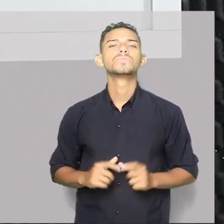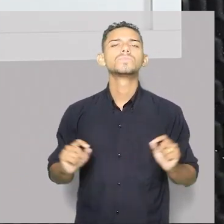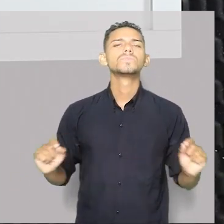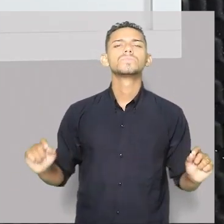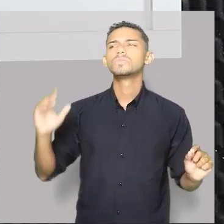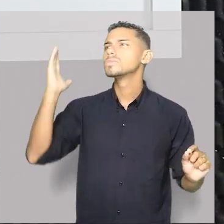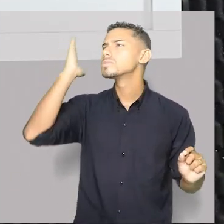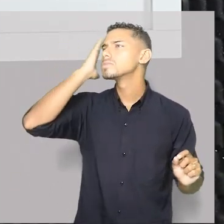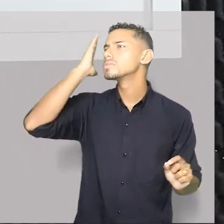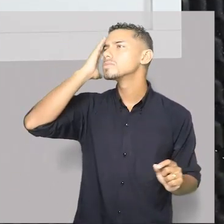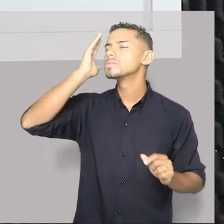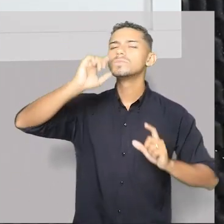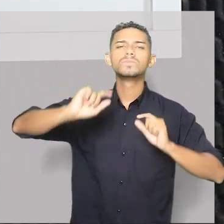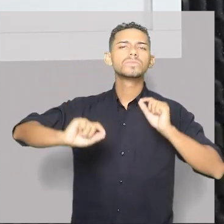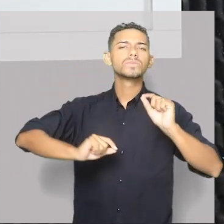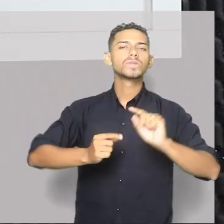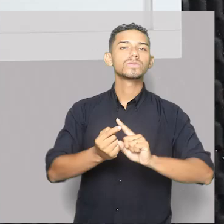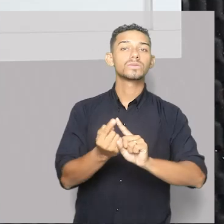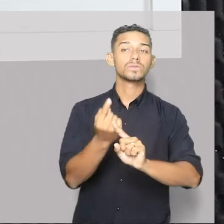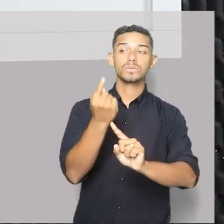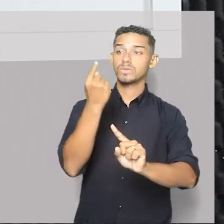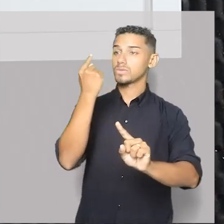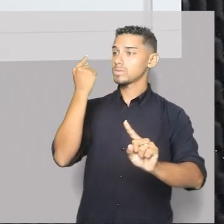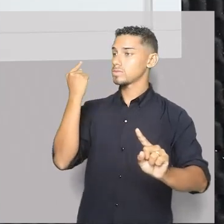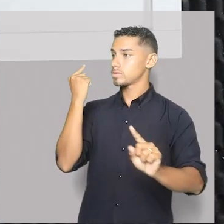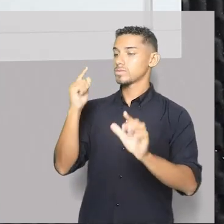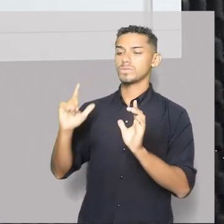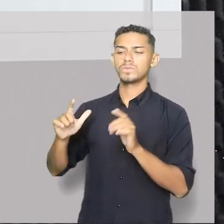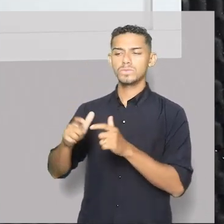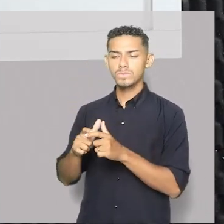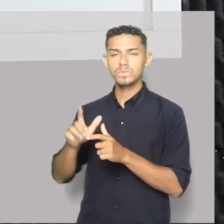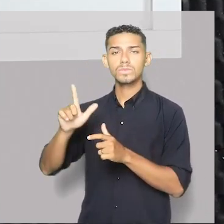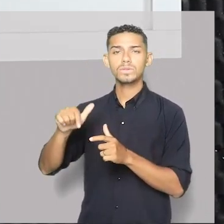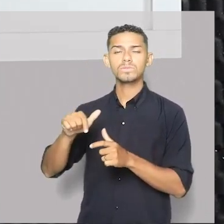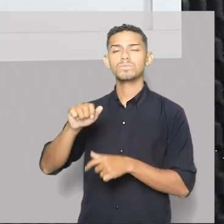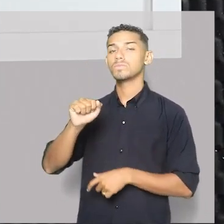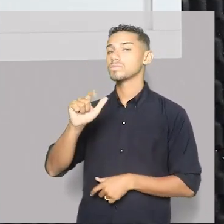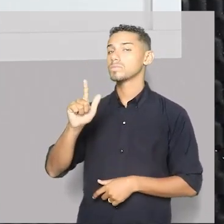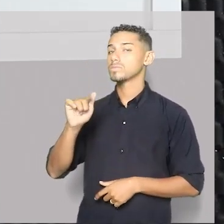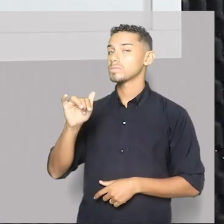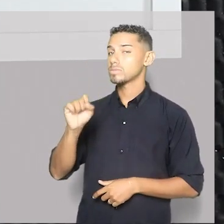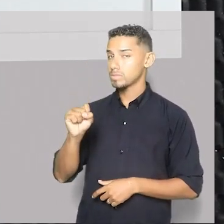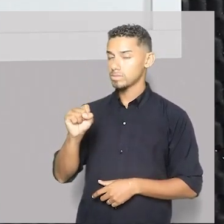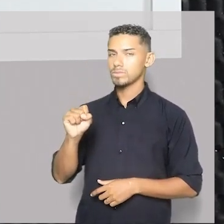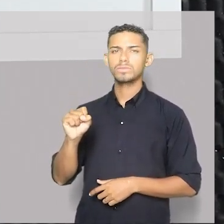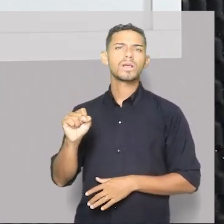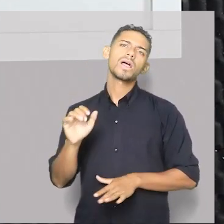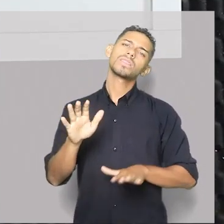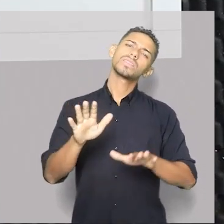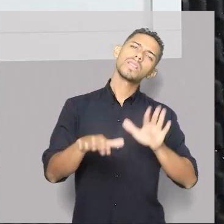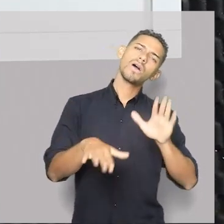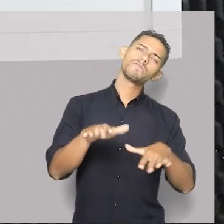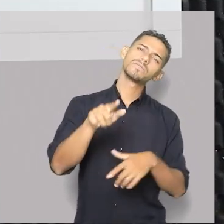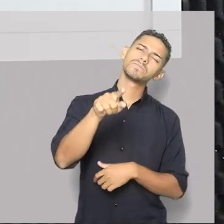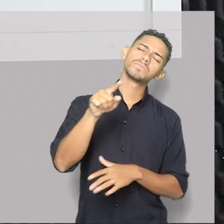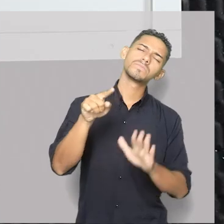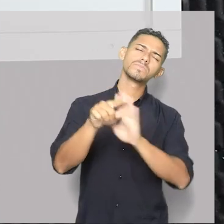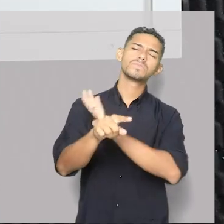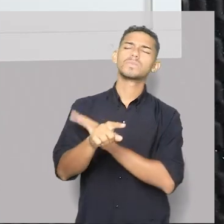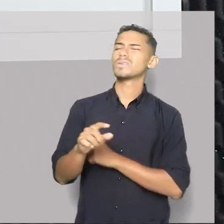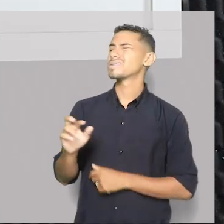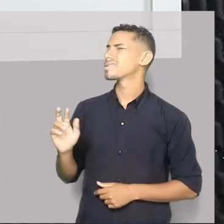entende isso? Lá atrás eu coloquei um outro organismo que são as algas. E talvez você esteja aí se perguntando,